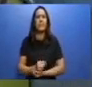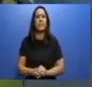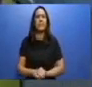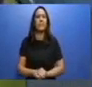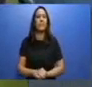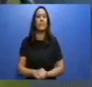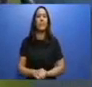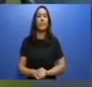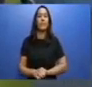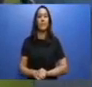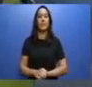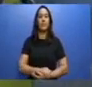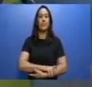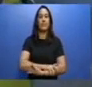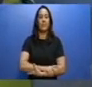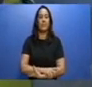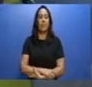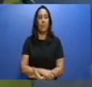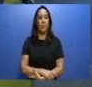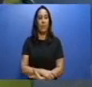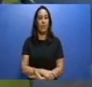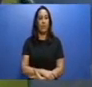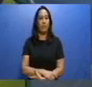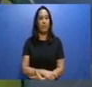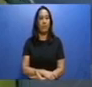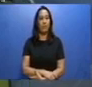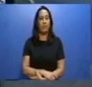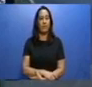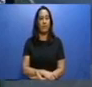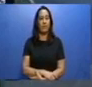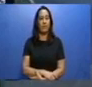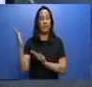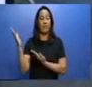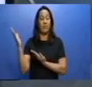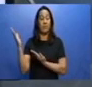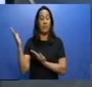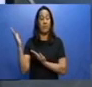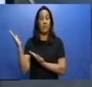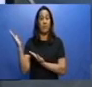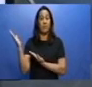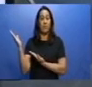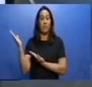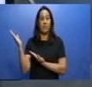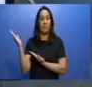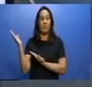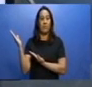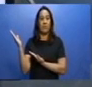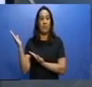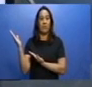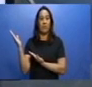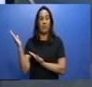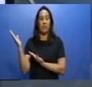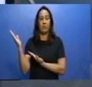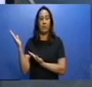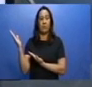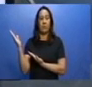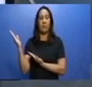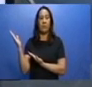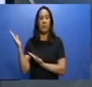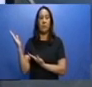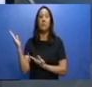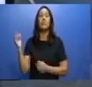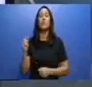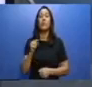já reconheci. E aí, vamos lá. Olha só. Isso aqui nos parece mais ou menos, tá falando